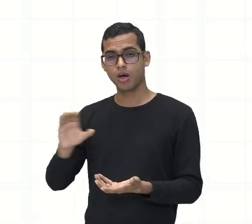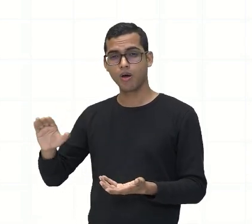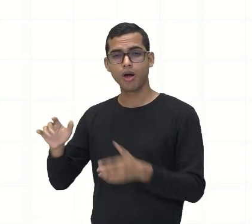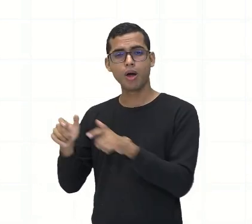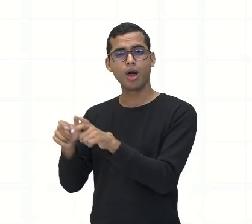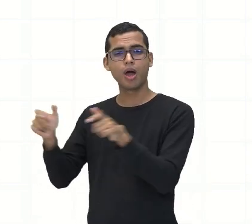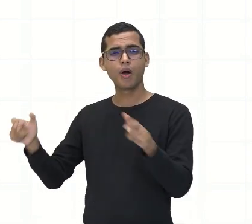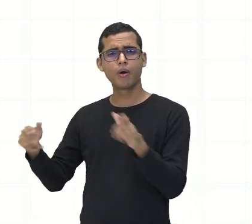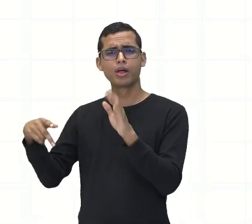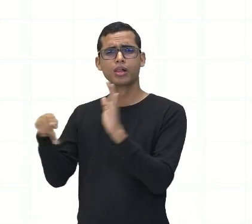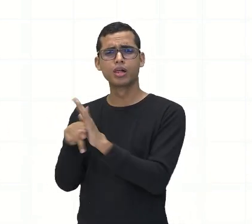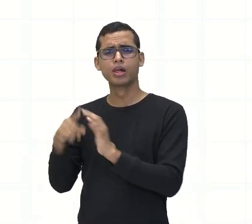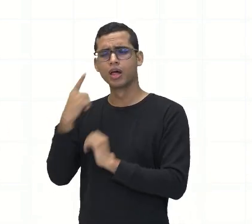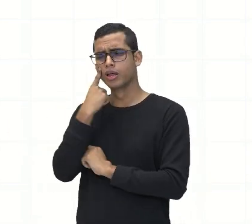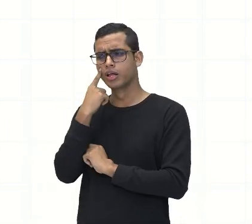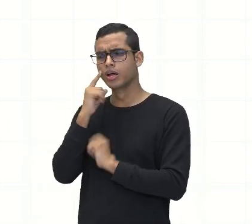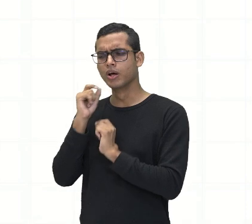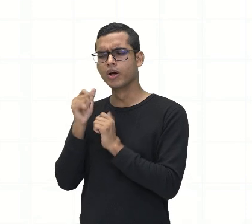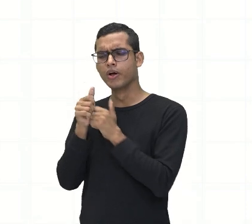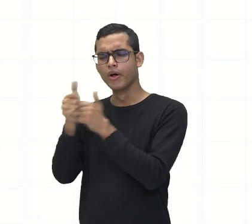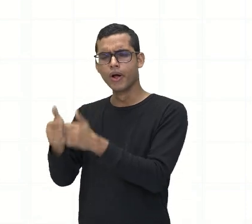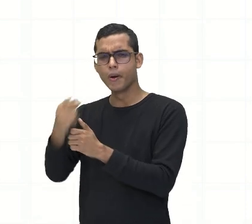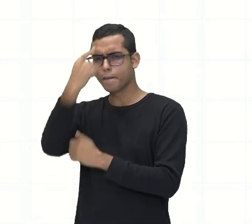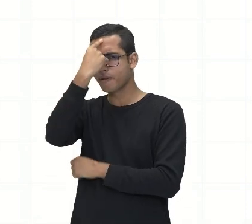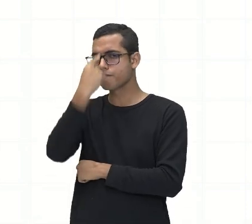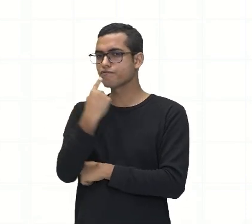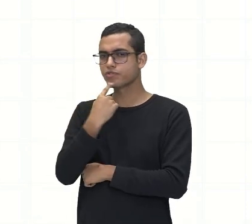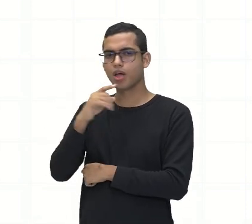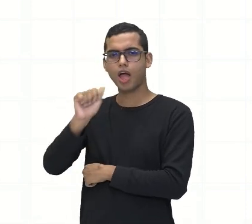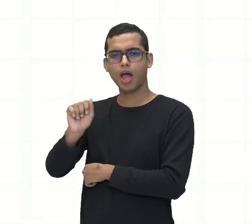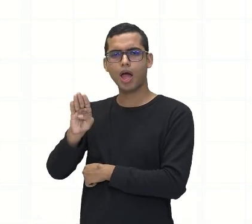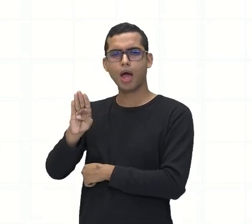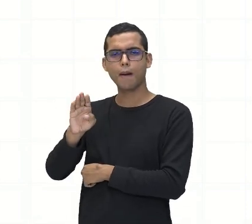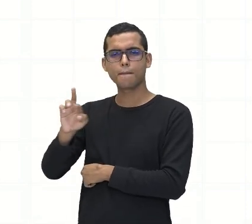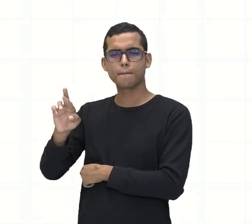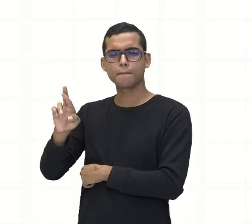maioria, ter esse caráter abraâmico. O que